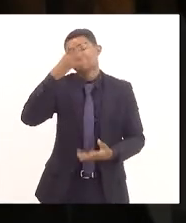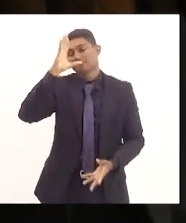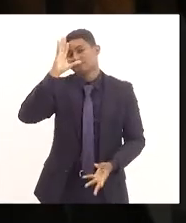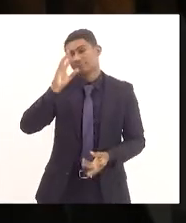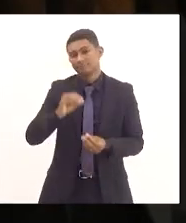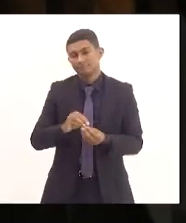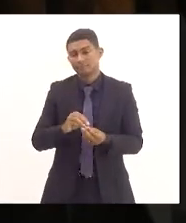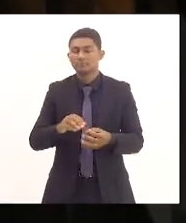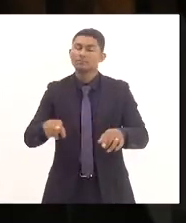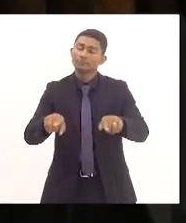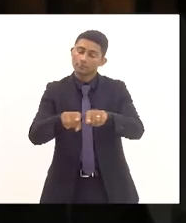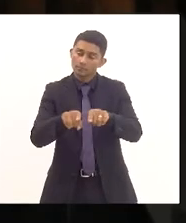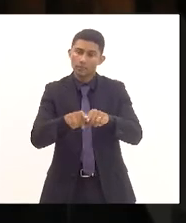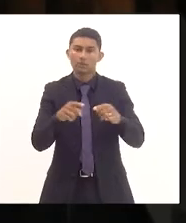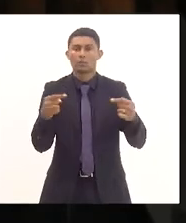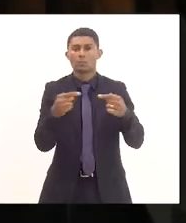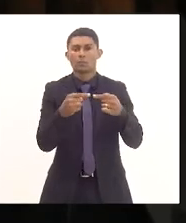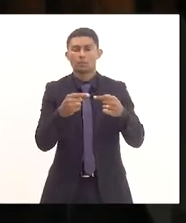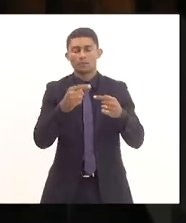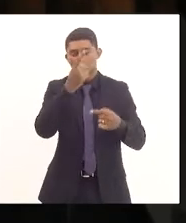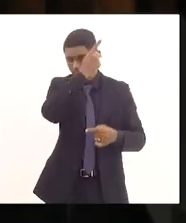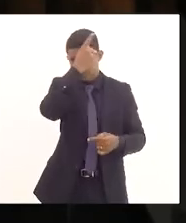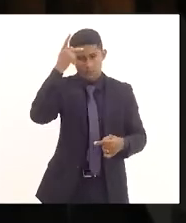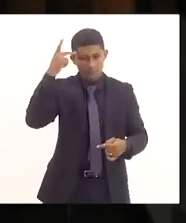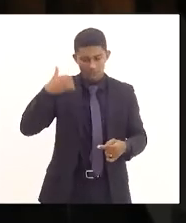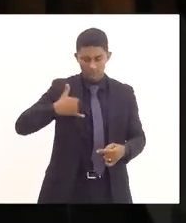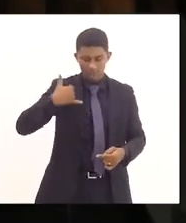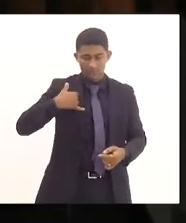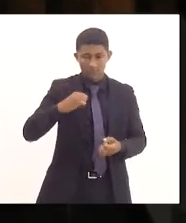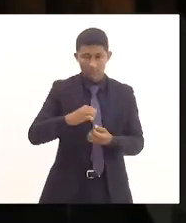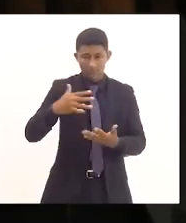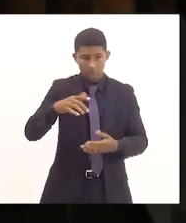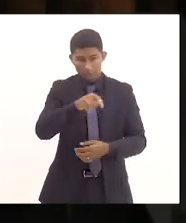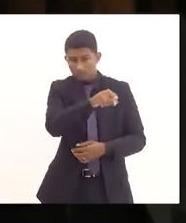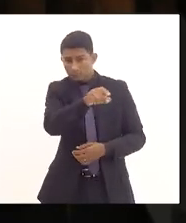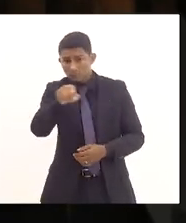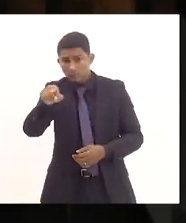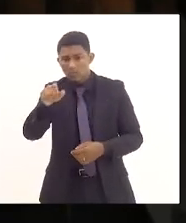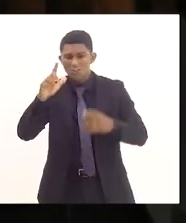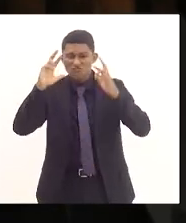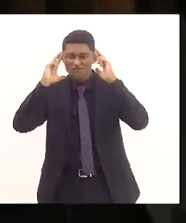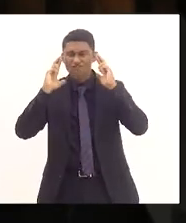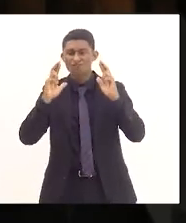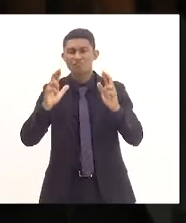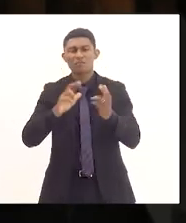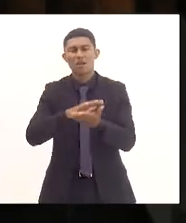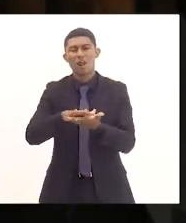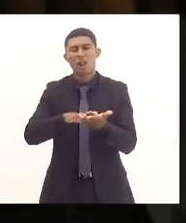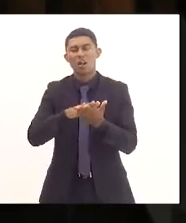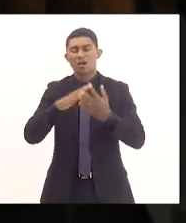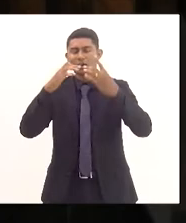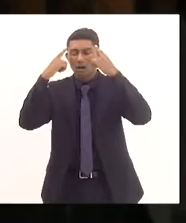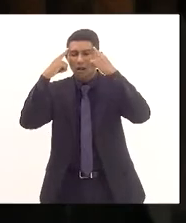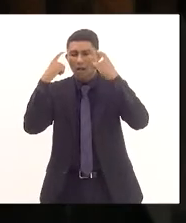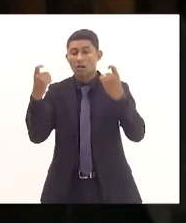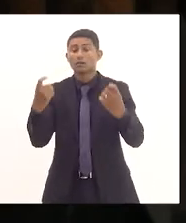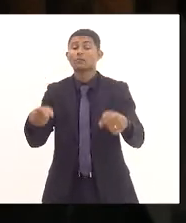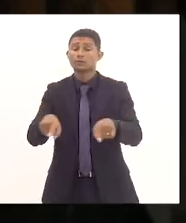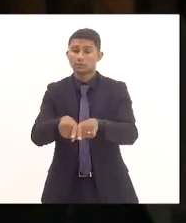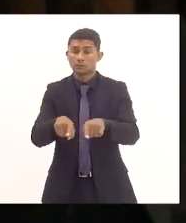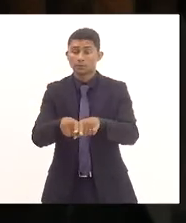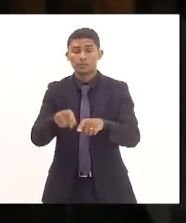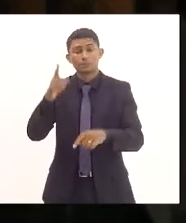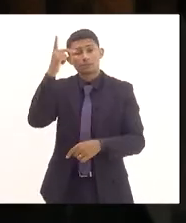violência à pessoa idosa isso sem falar nos respeito ao deficiente